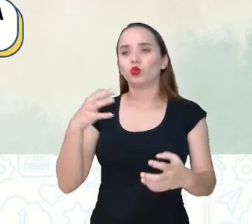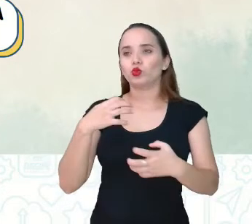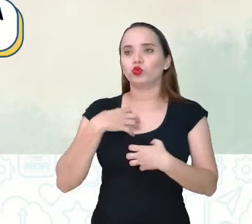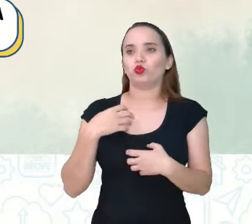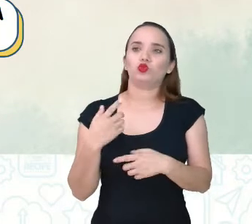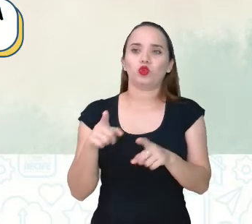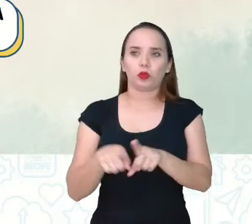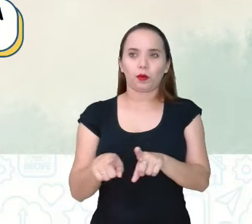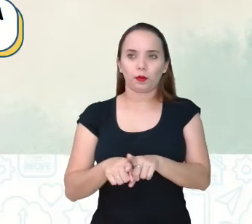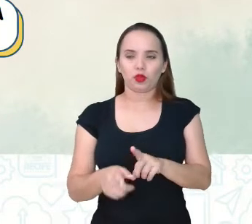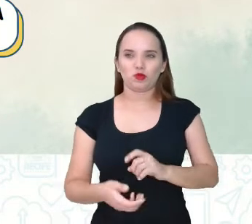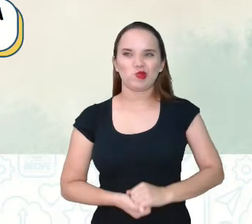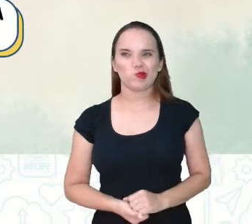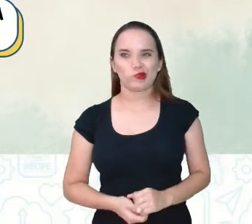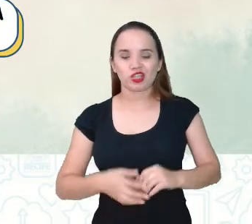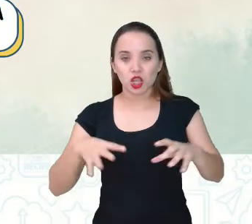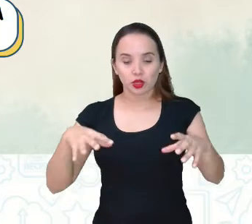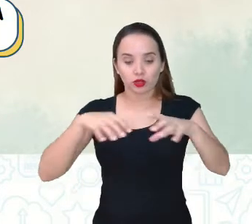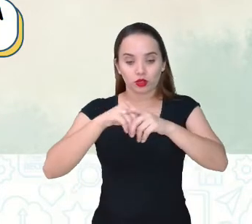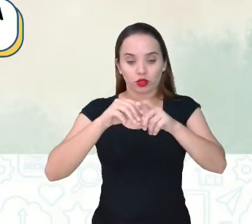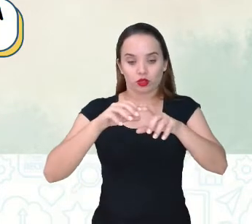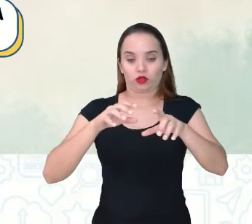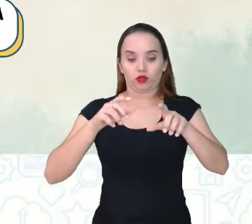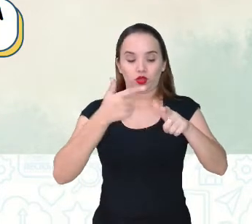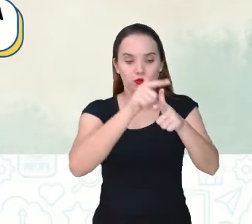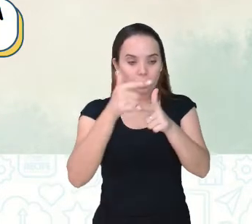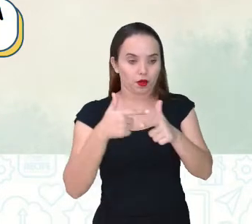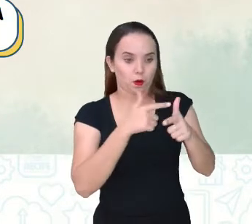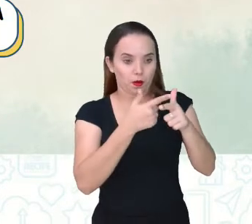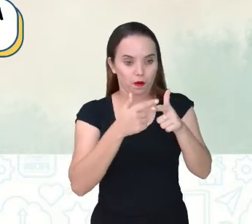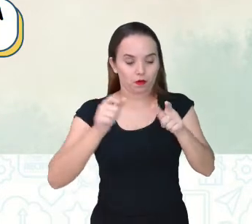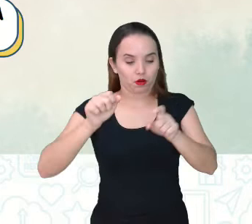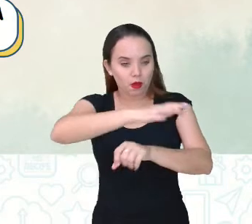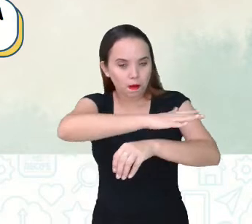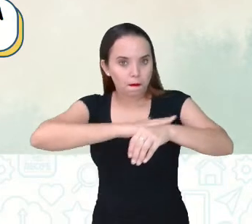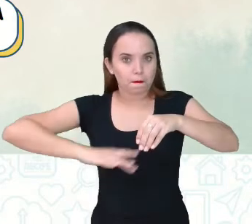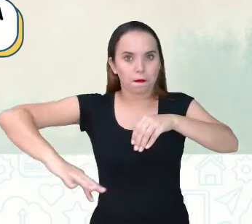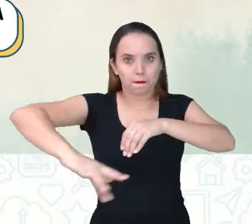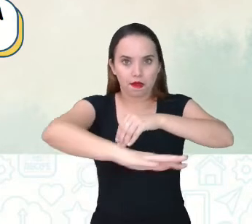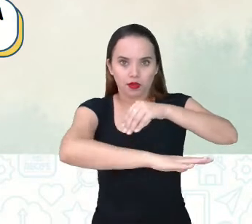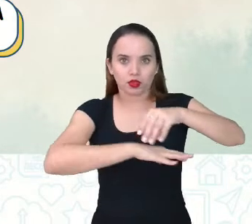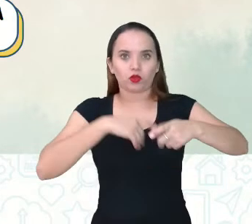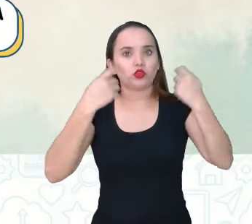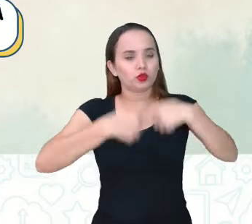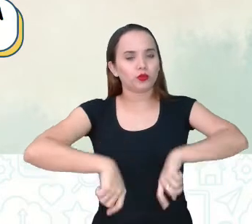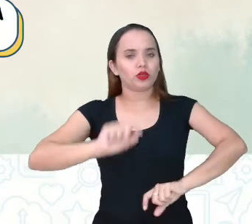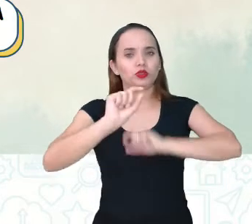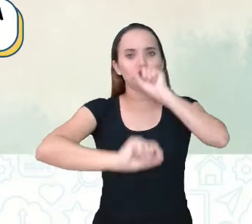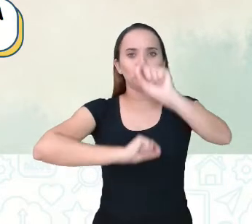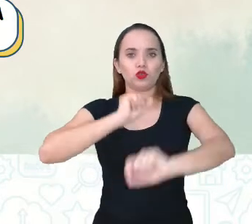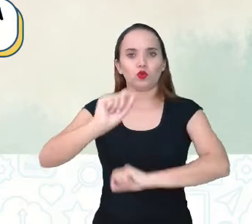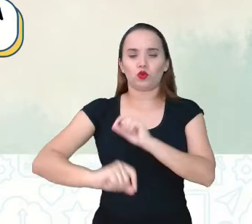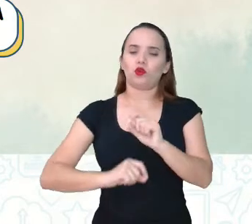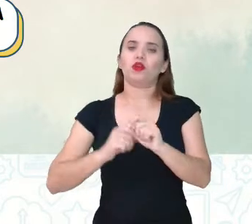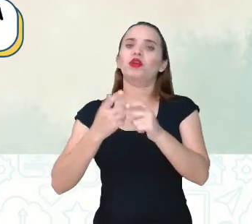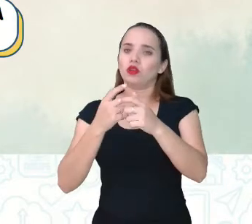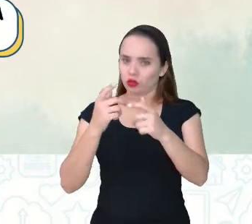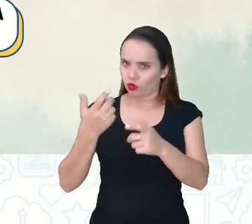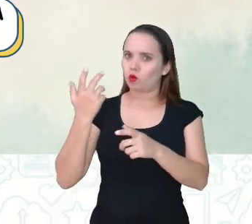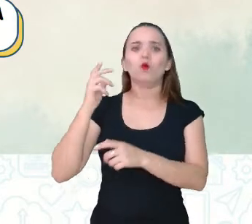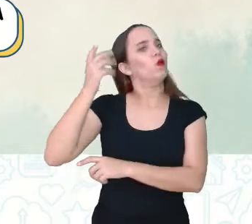resolução. Diante essa crise ambiental, essa crise ecológica, é preciso também uma solução